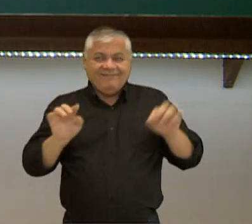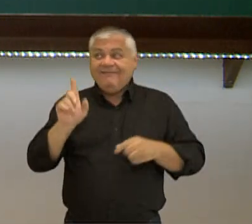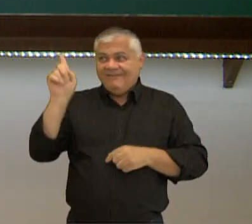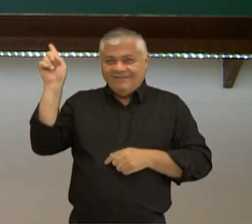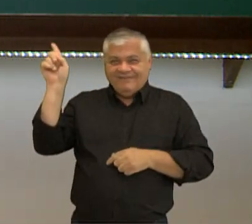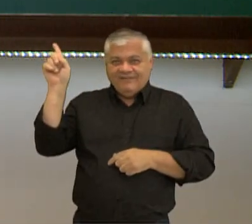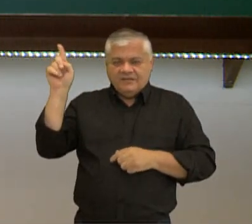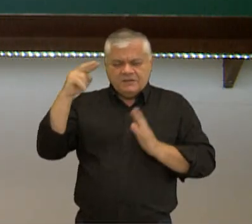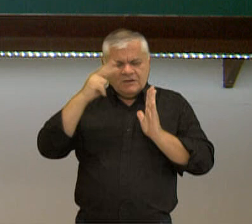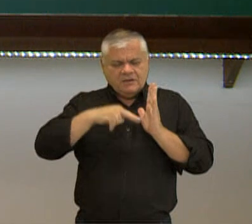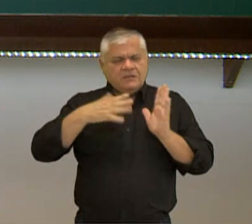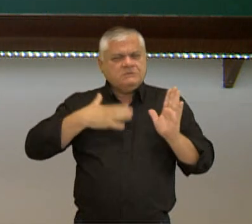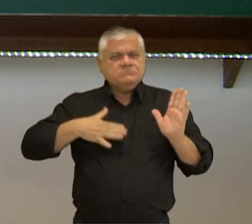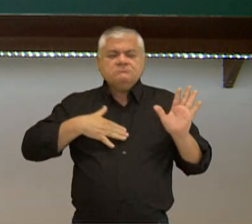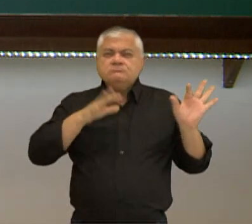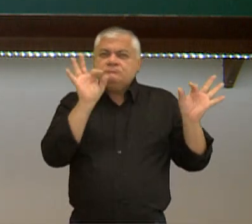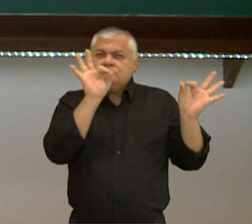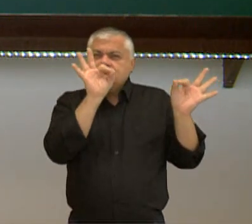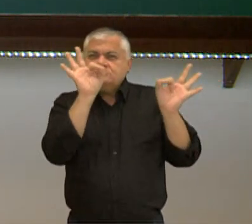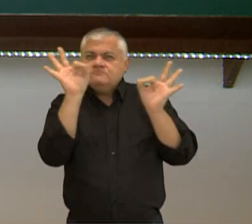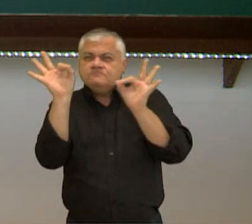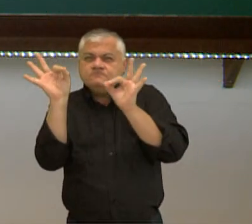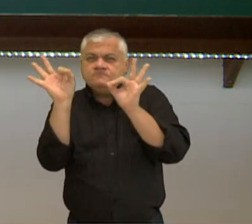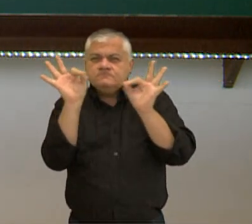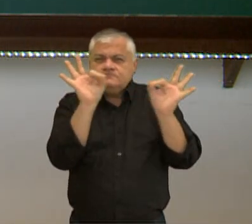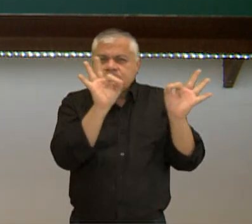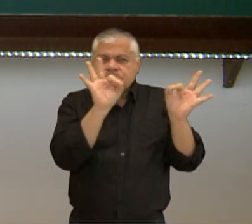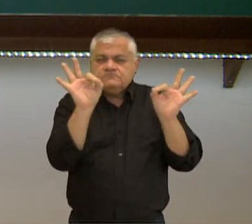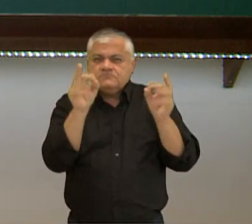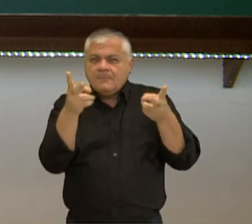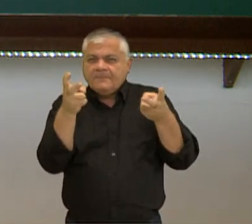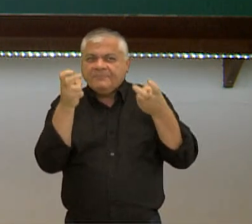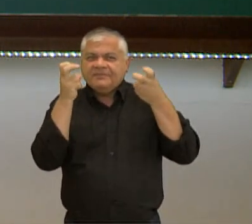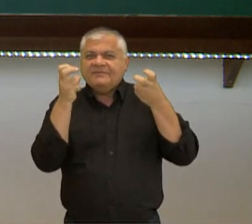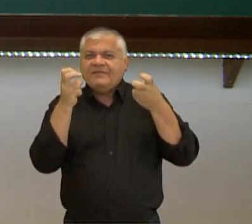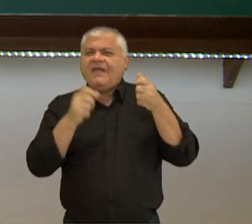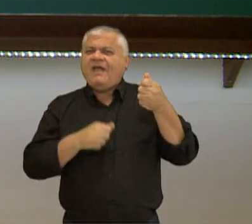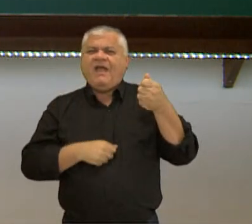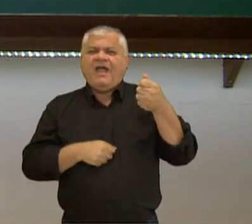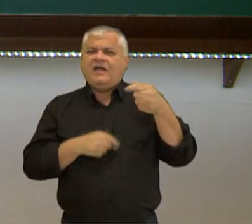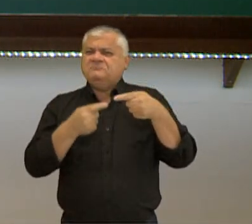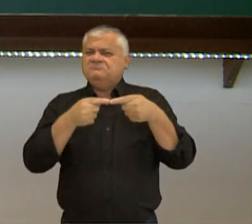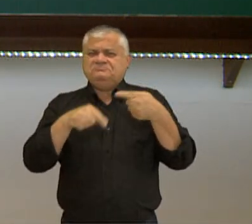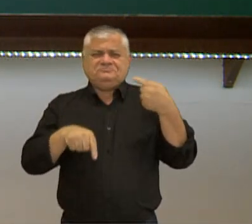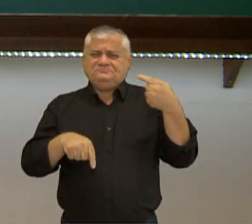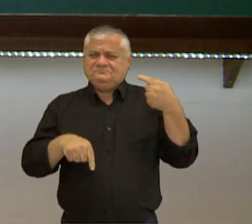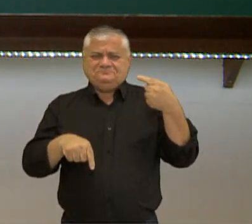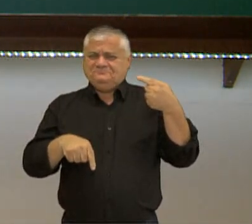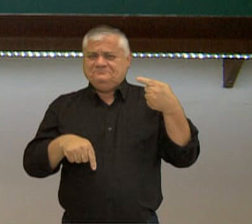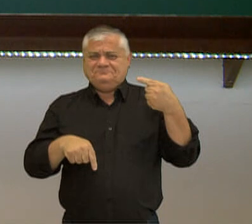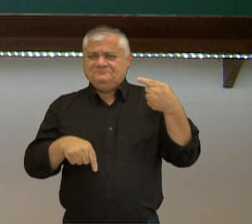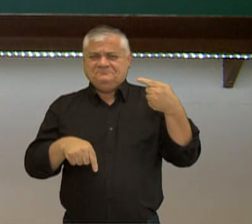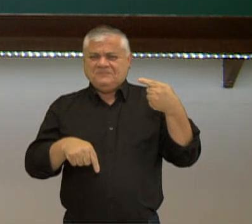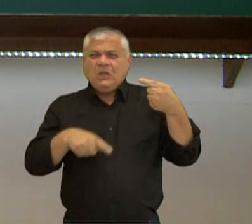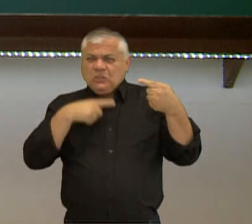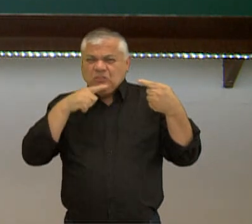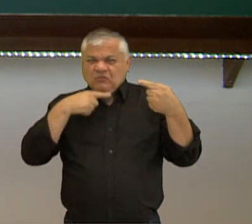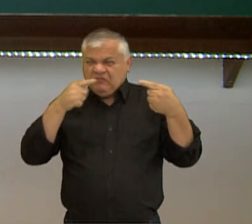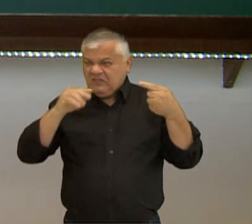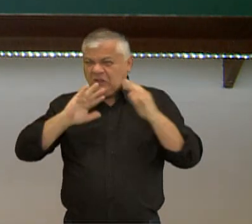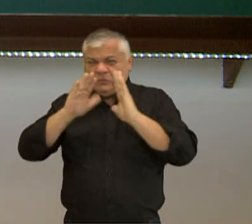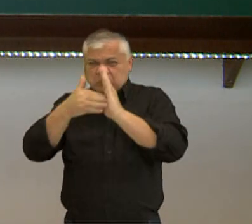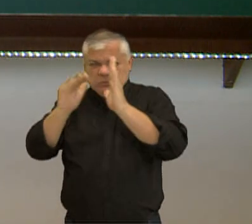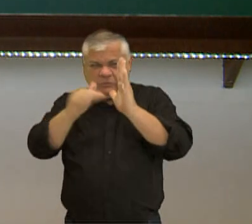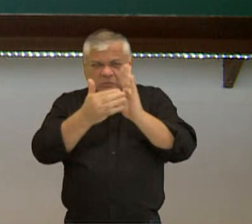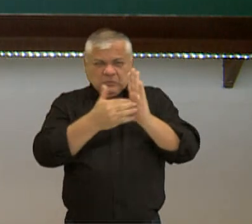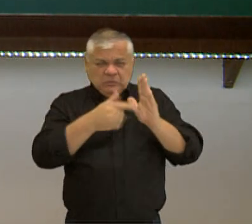mais calma, né, vocês vão ver, pessoal, que a letra A ela não faz muito sentido. Né? Ao duvidar de tudo, duvido